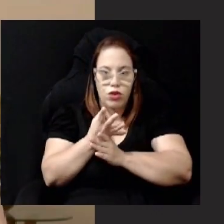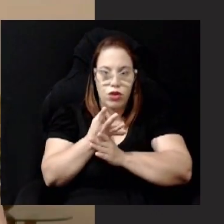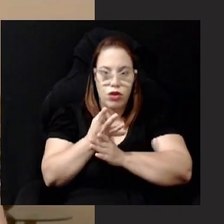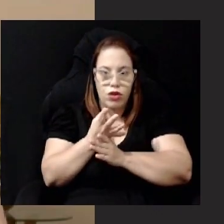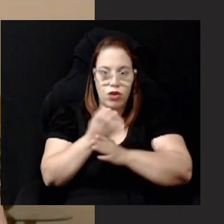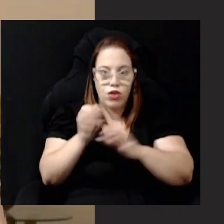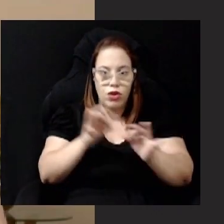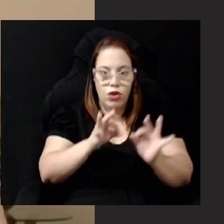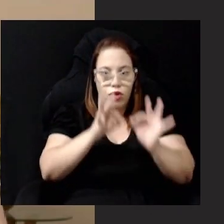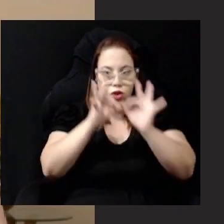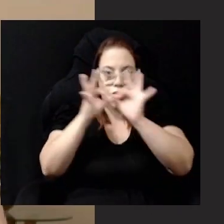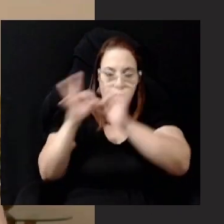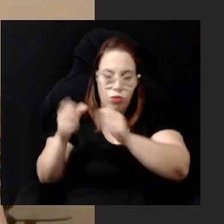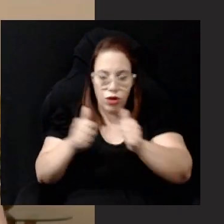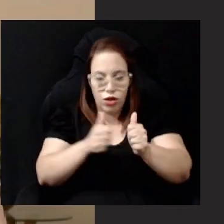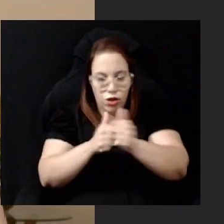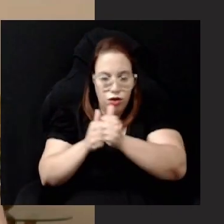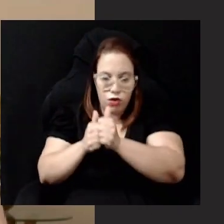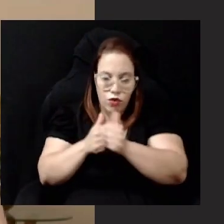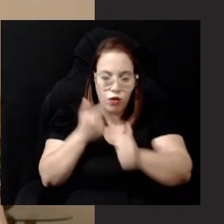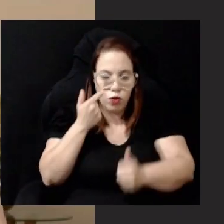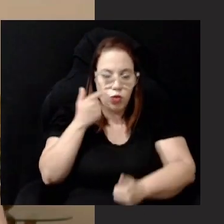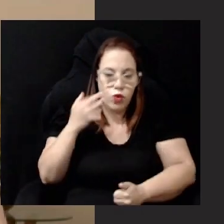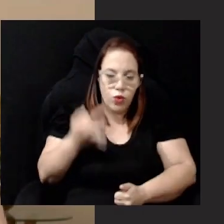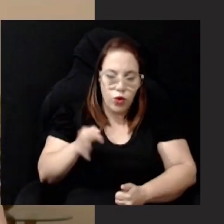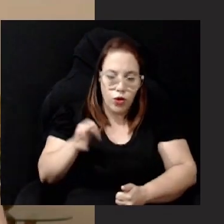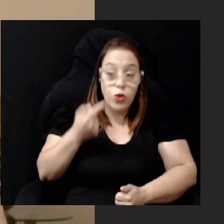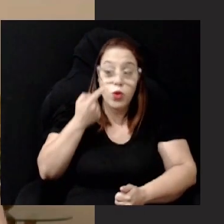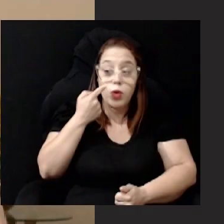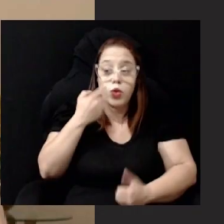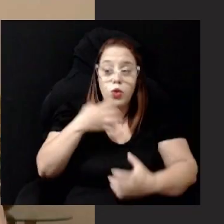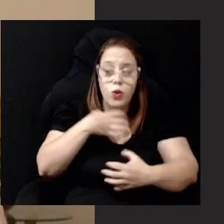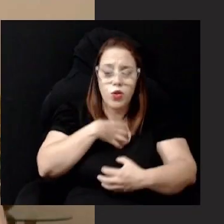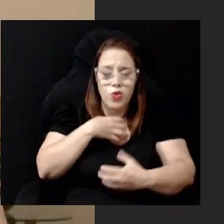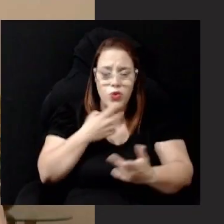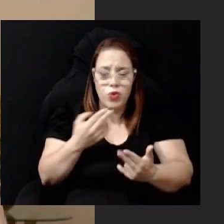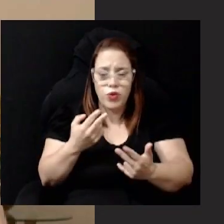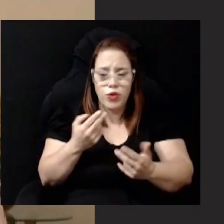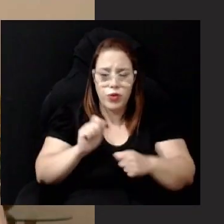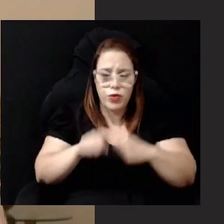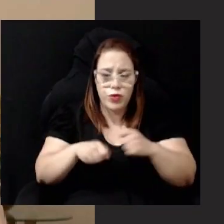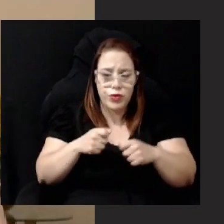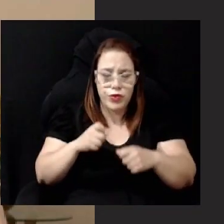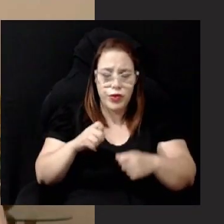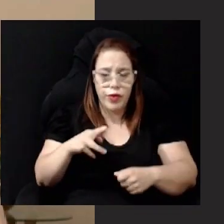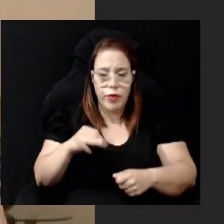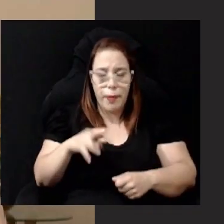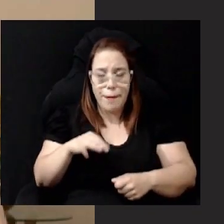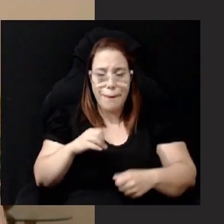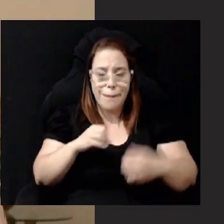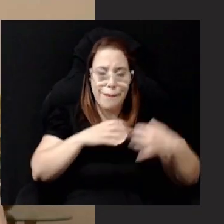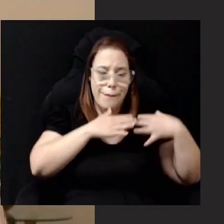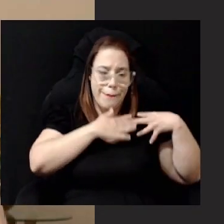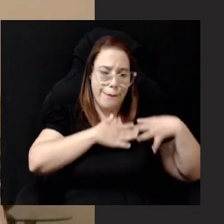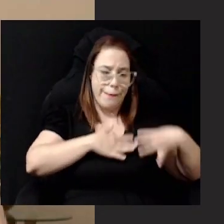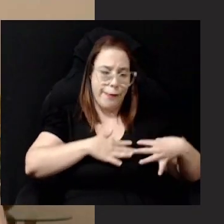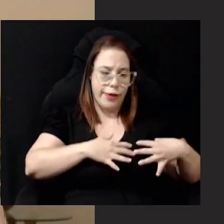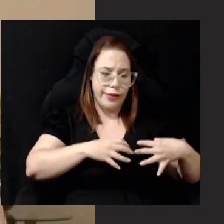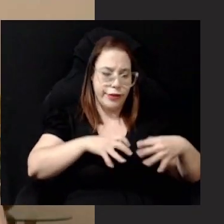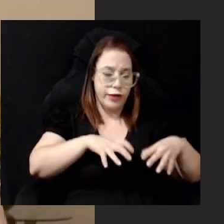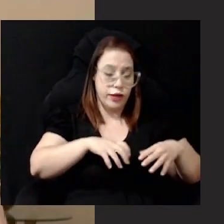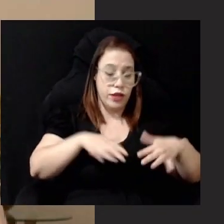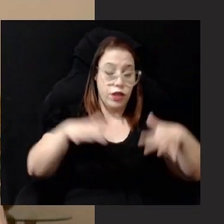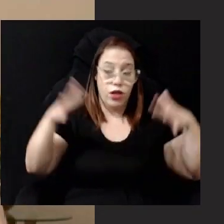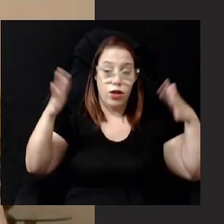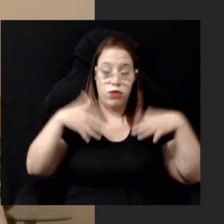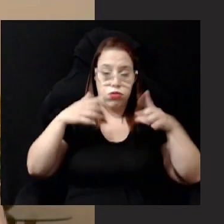ter, acompanhando a dor, às vezes, sinais parecidos com sinais inflamatórios, então aquela região ela pode ficar